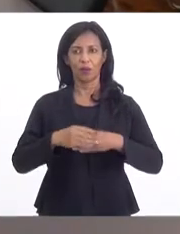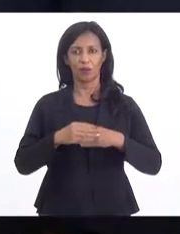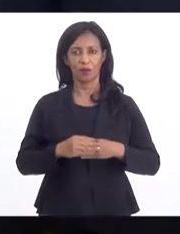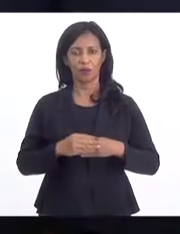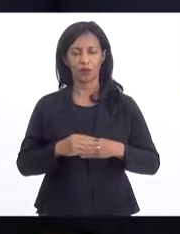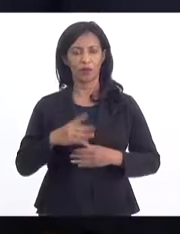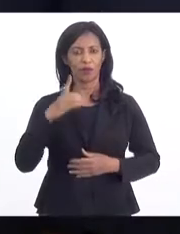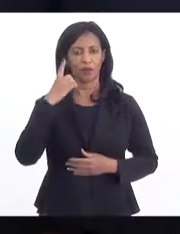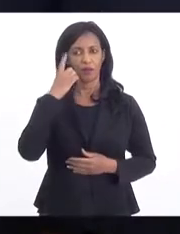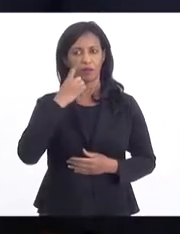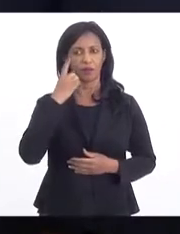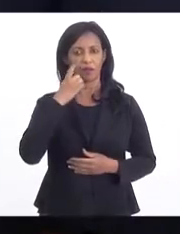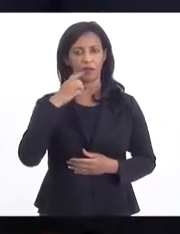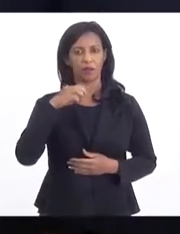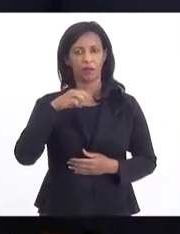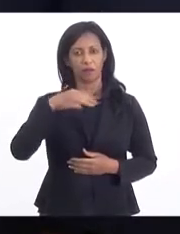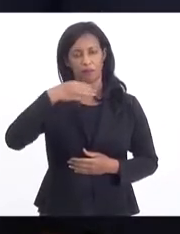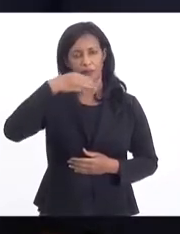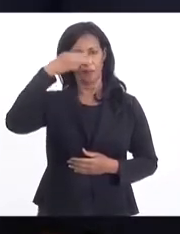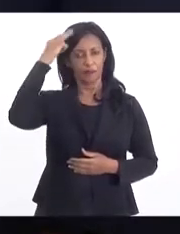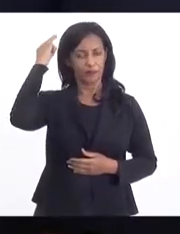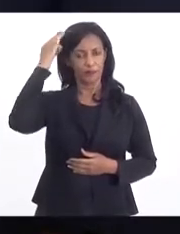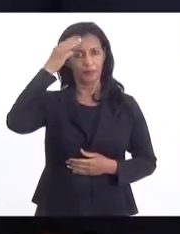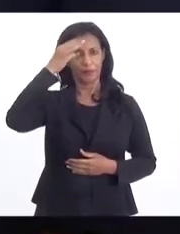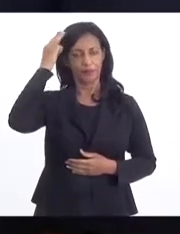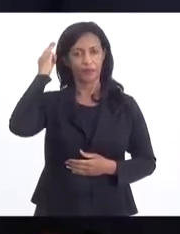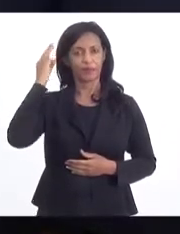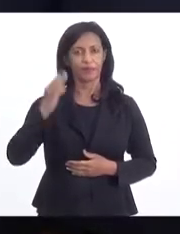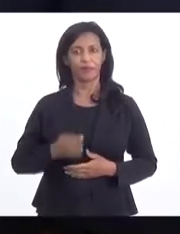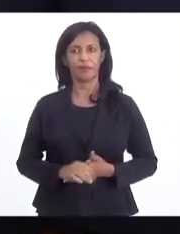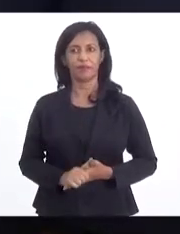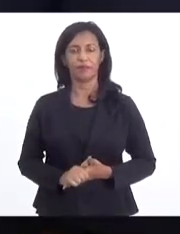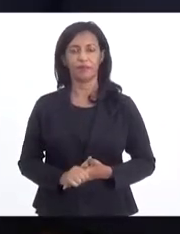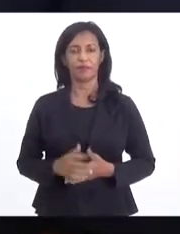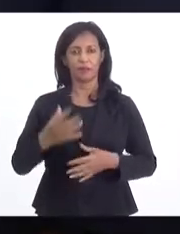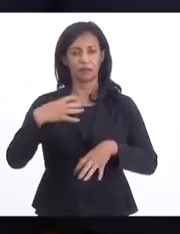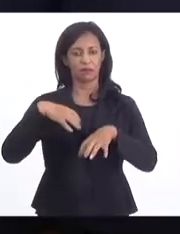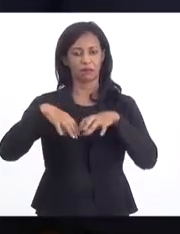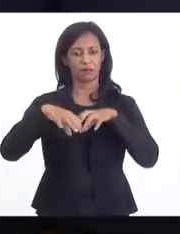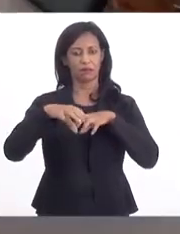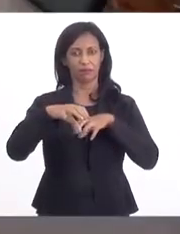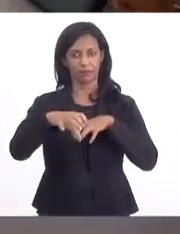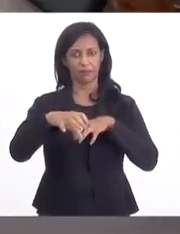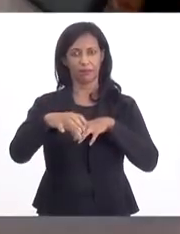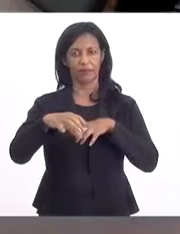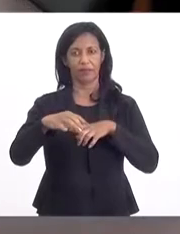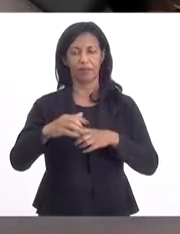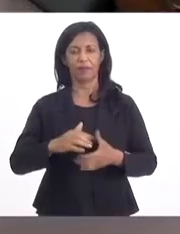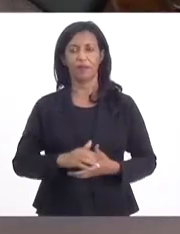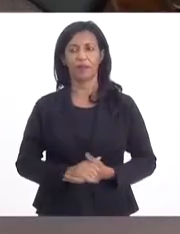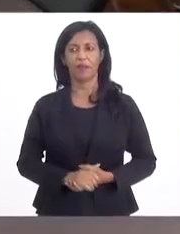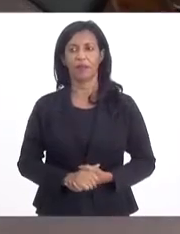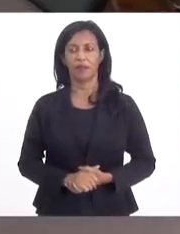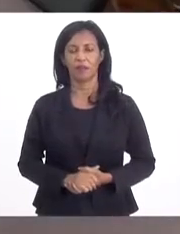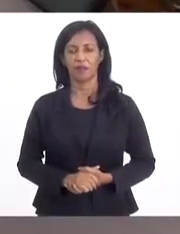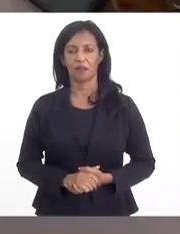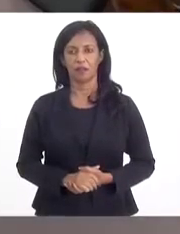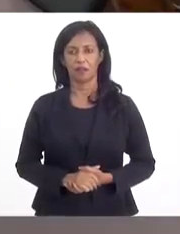cumprimentando o deputado Márcio Pacheco, que nos acompanha via remota,